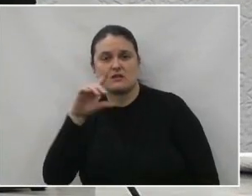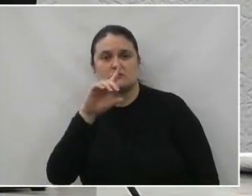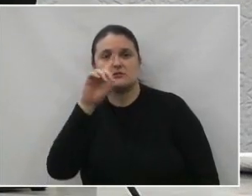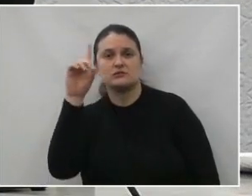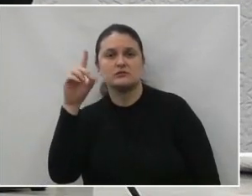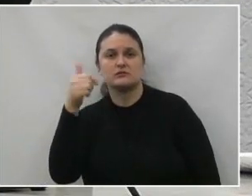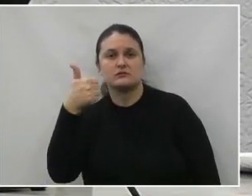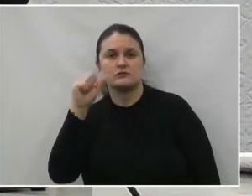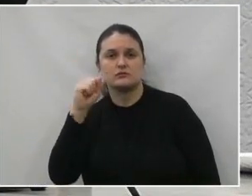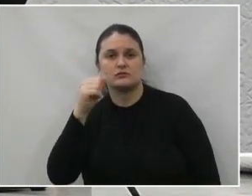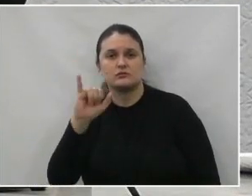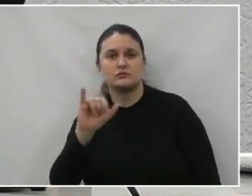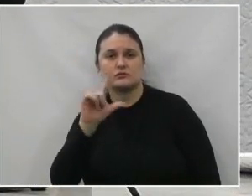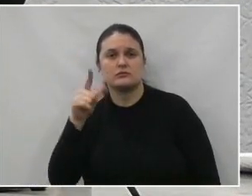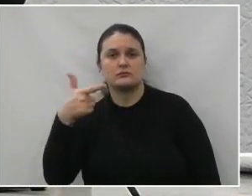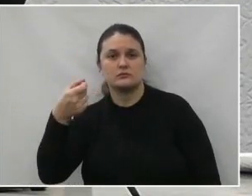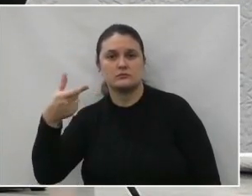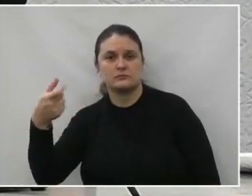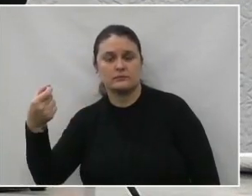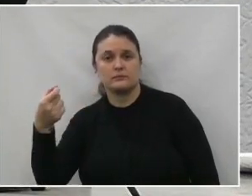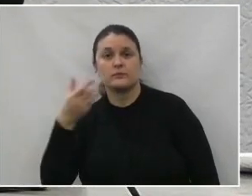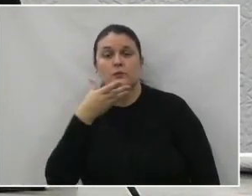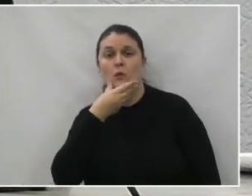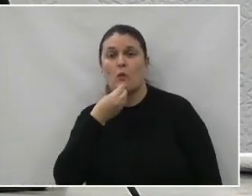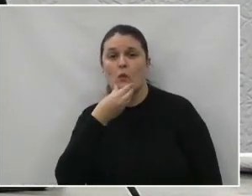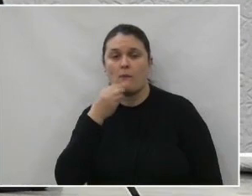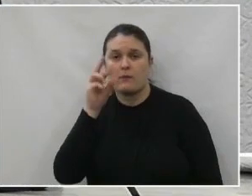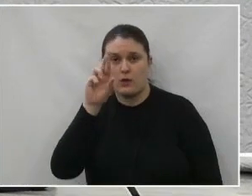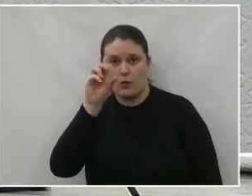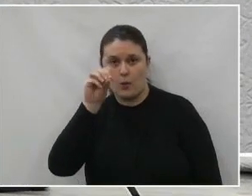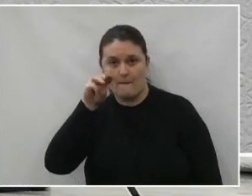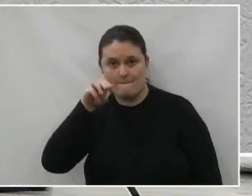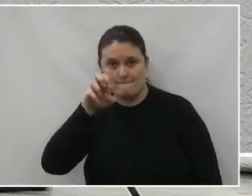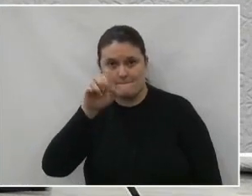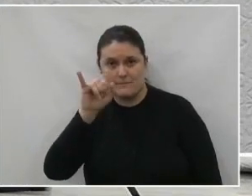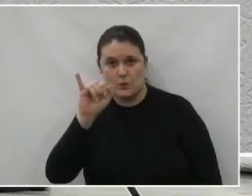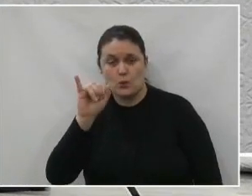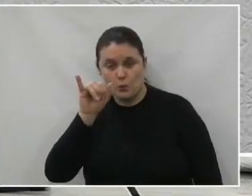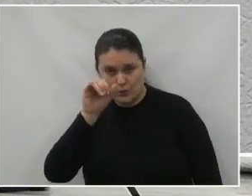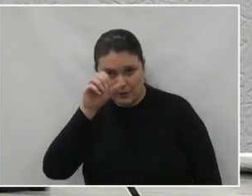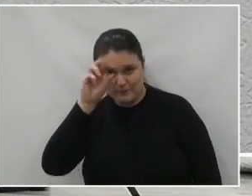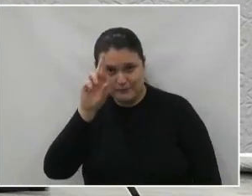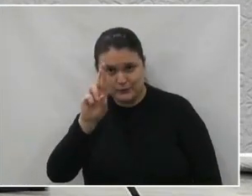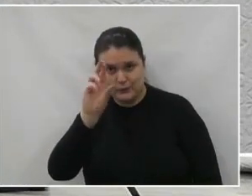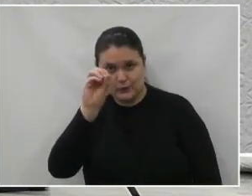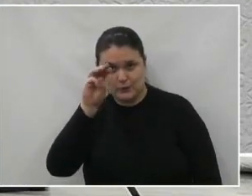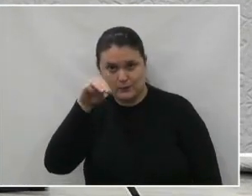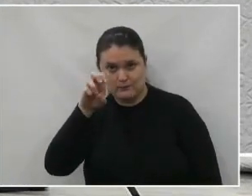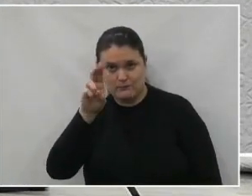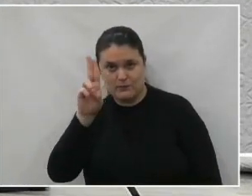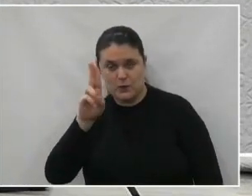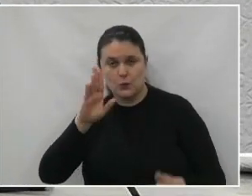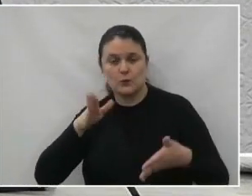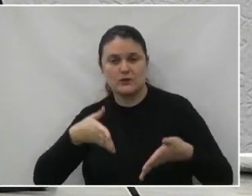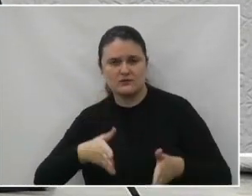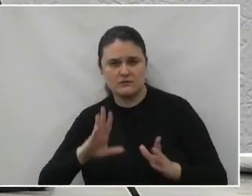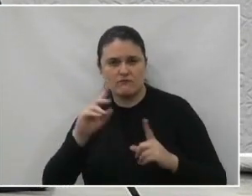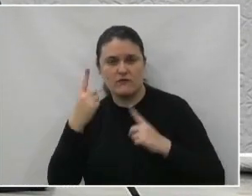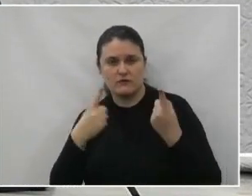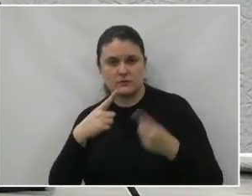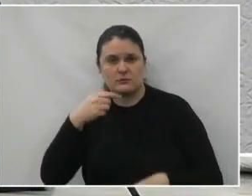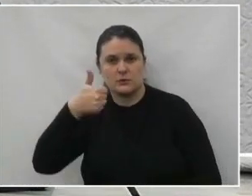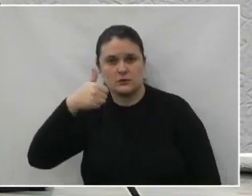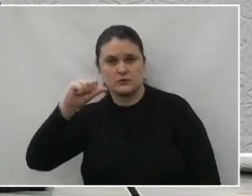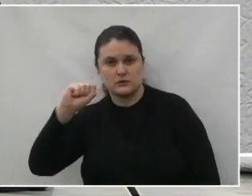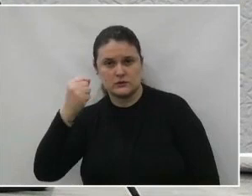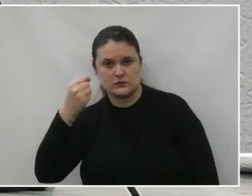de 2020. Romeu Serafini, nascido em 25 de fevereiro de 1923, trabalhou